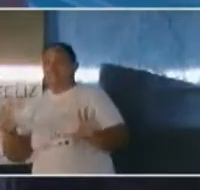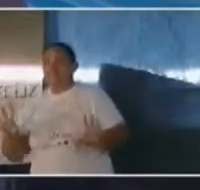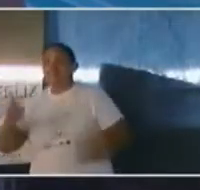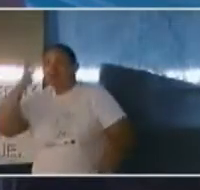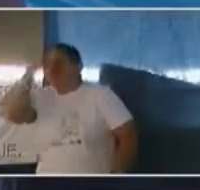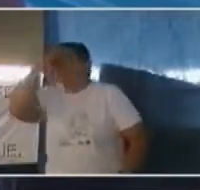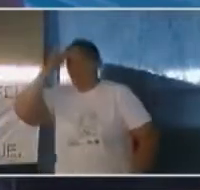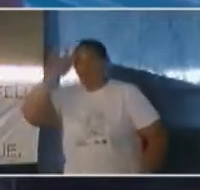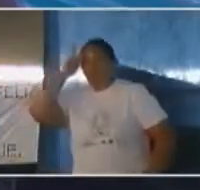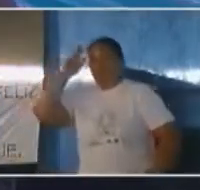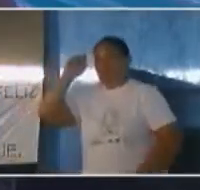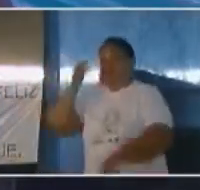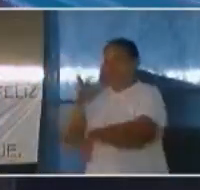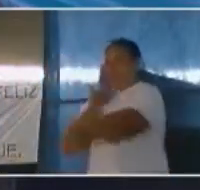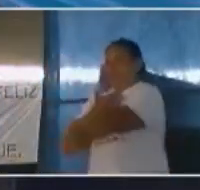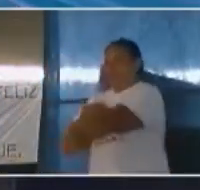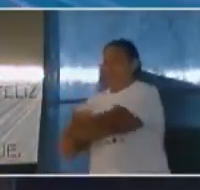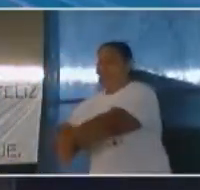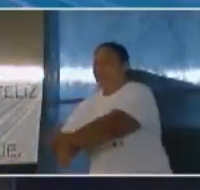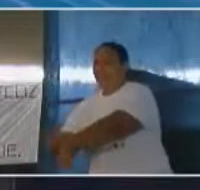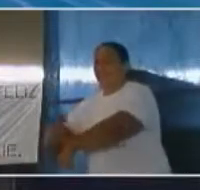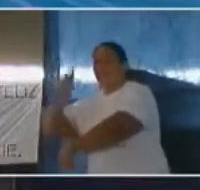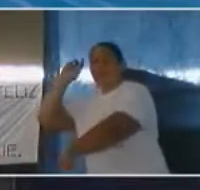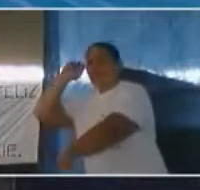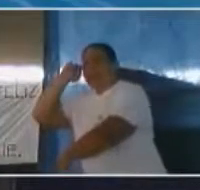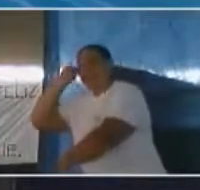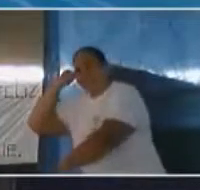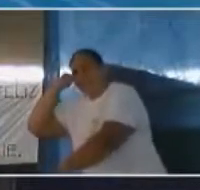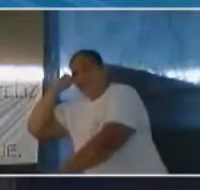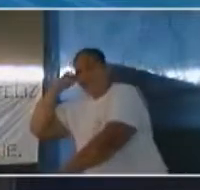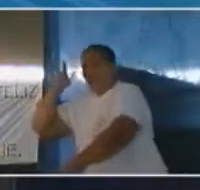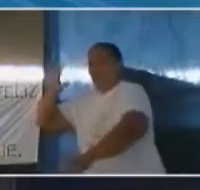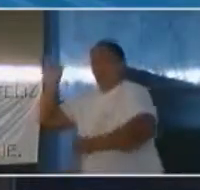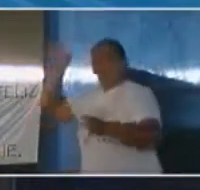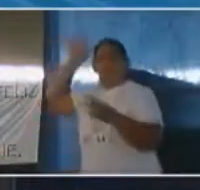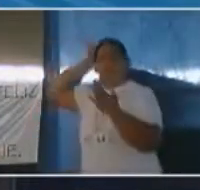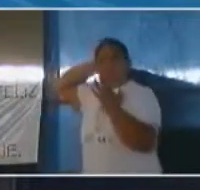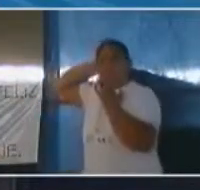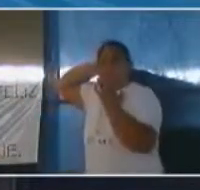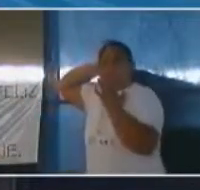pele, dependendo do gênero, a morte se